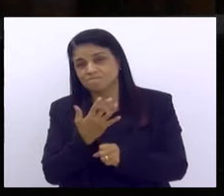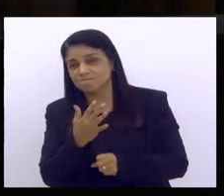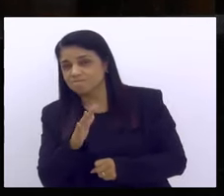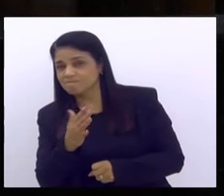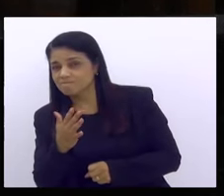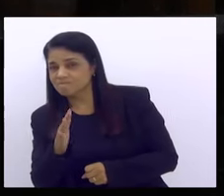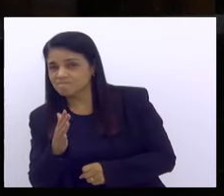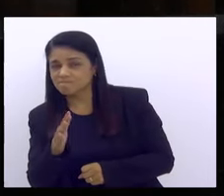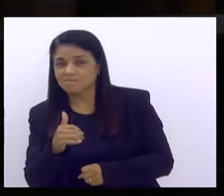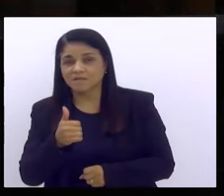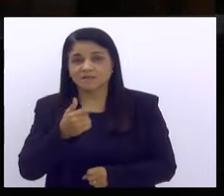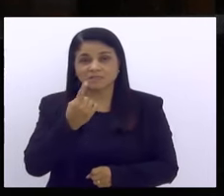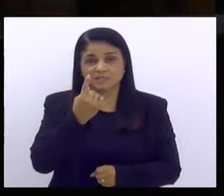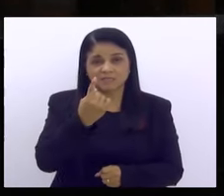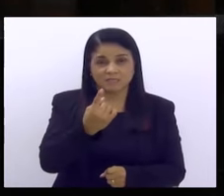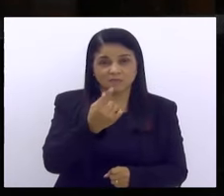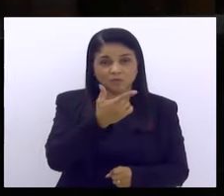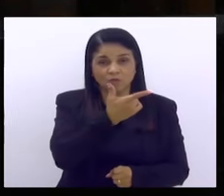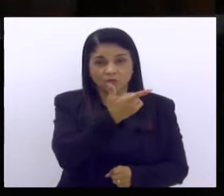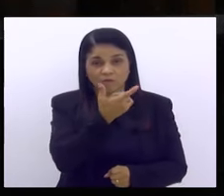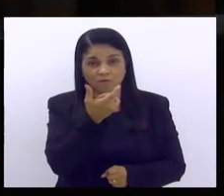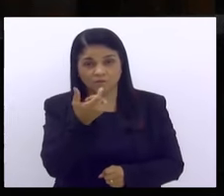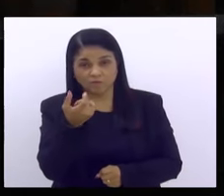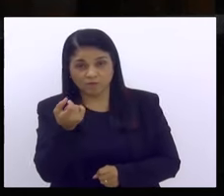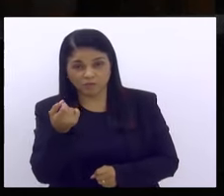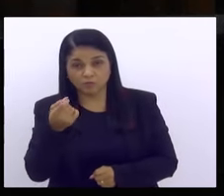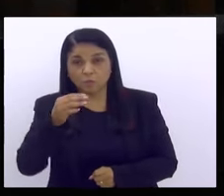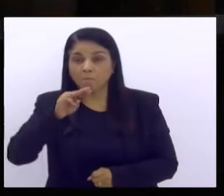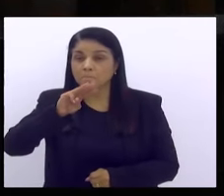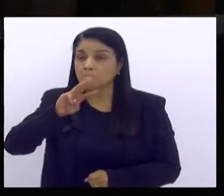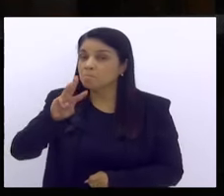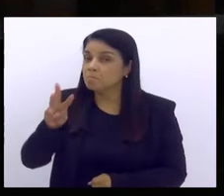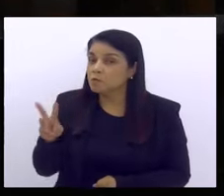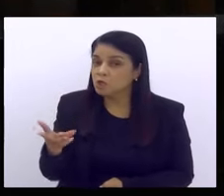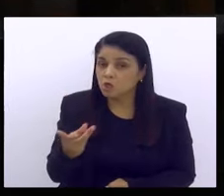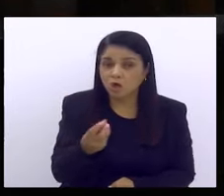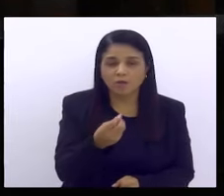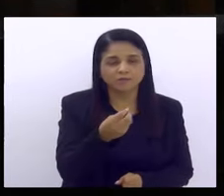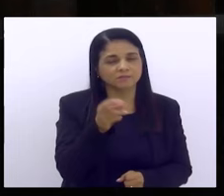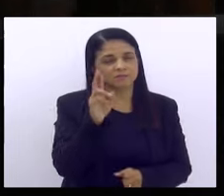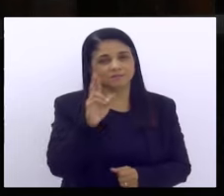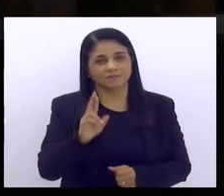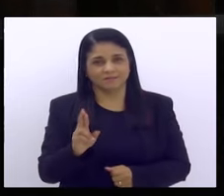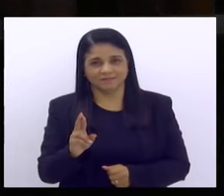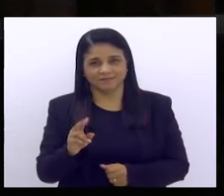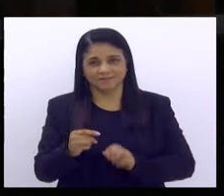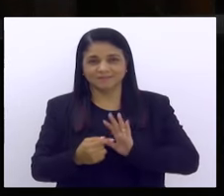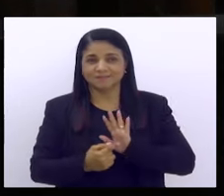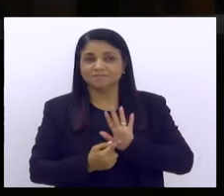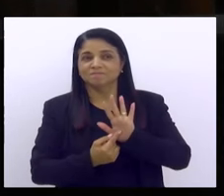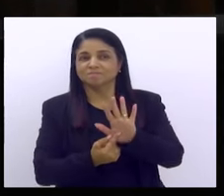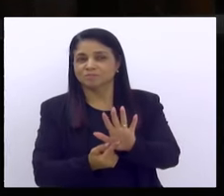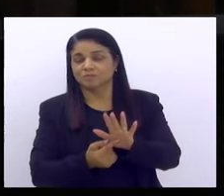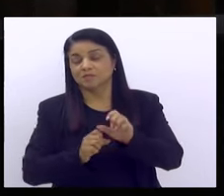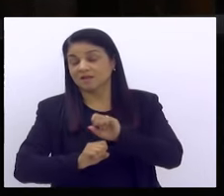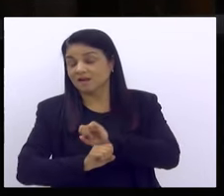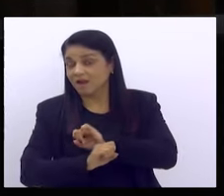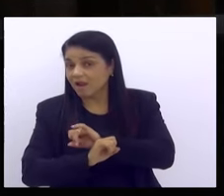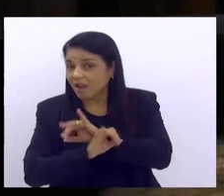aproximadamente 120 milhões de reais. Ora, esses números mostram claramente